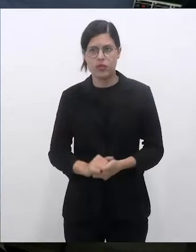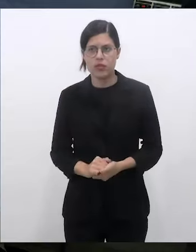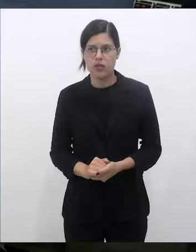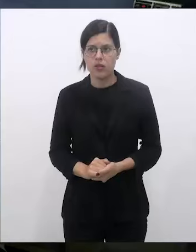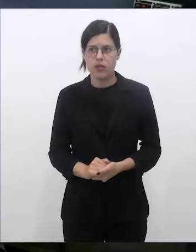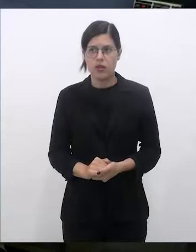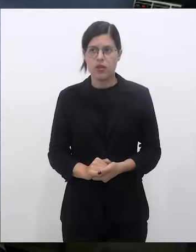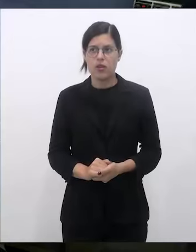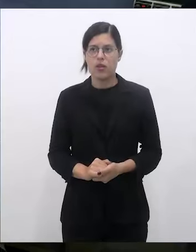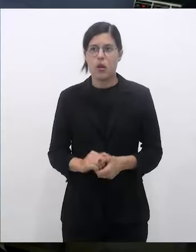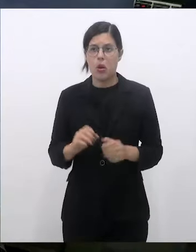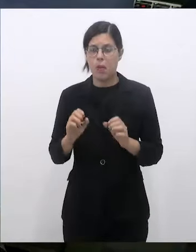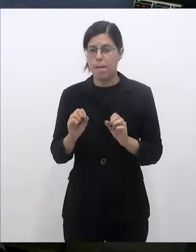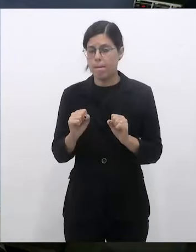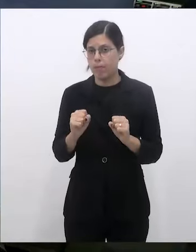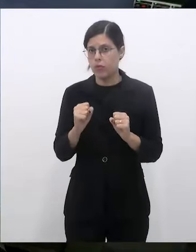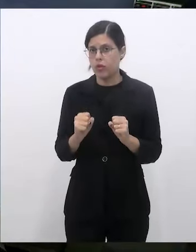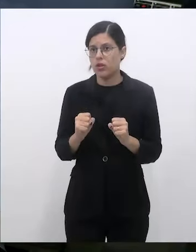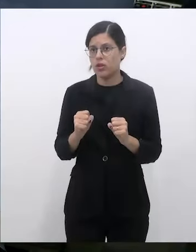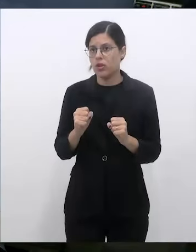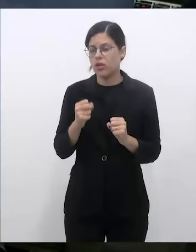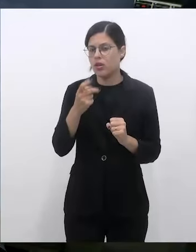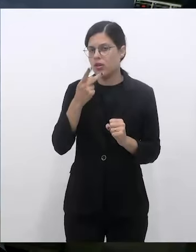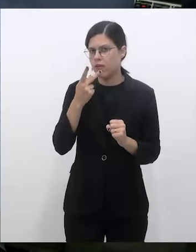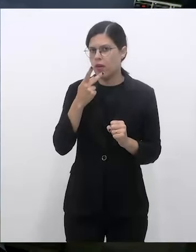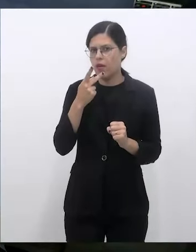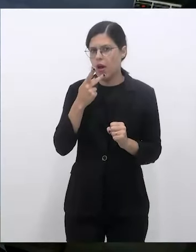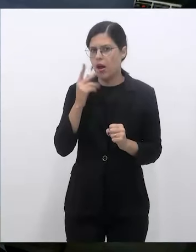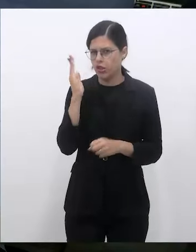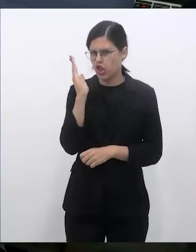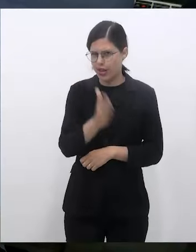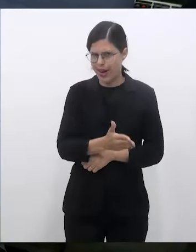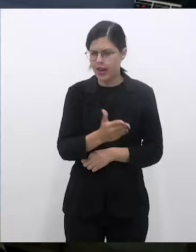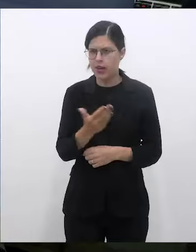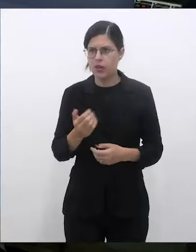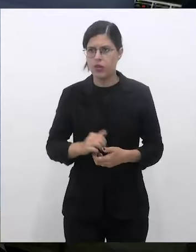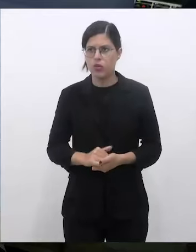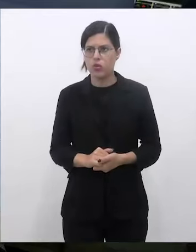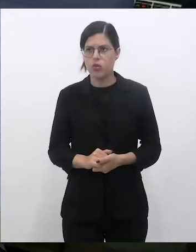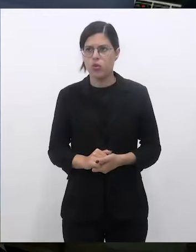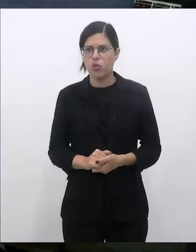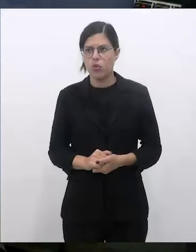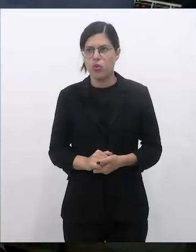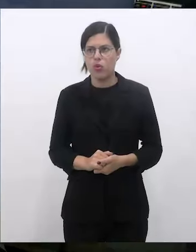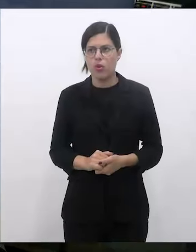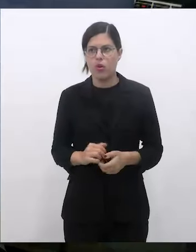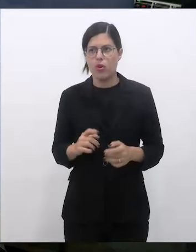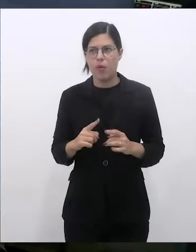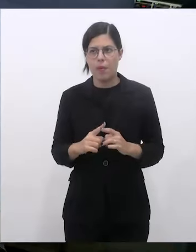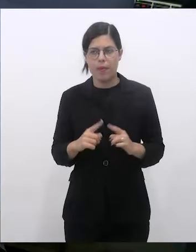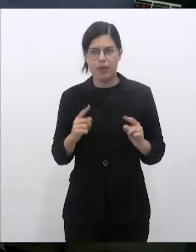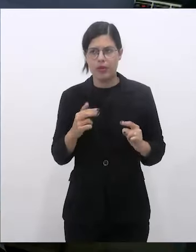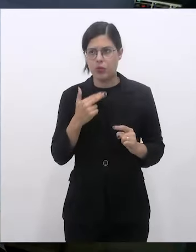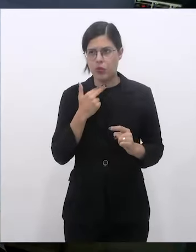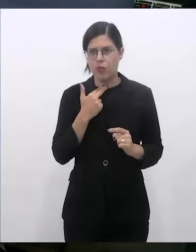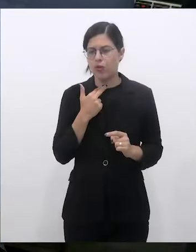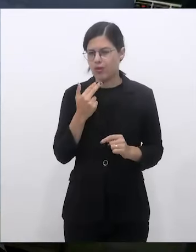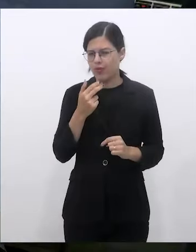mulher vítima dentro da... Eu poderia ser mais explícito e ser menos elegante aqui, e não serei, eu não vou correr esse risco.